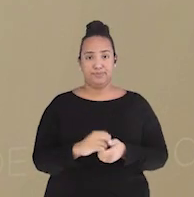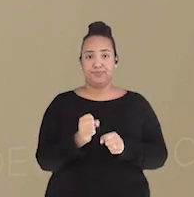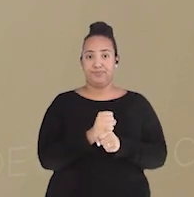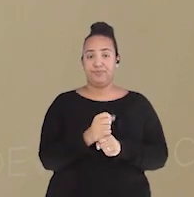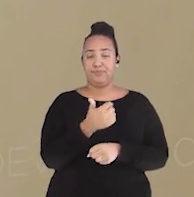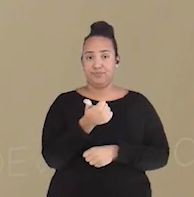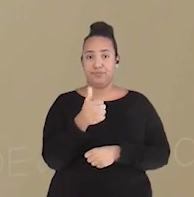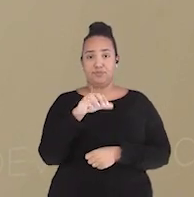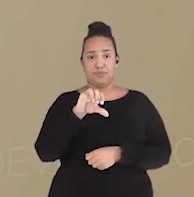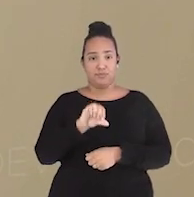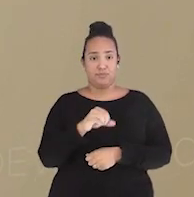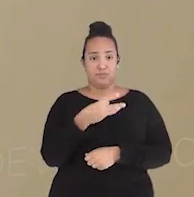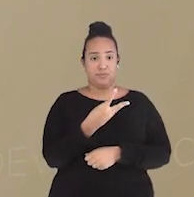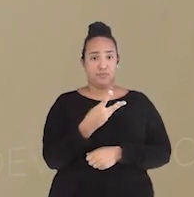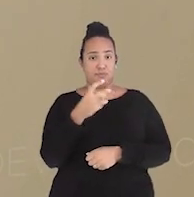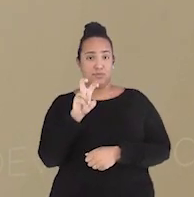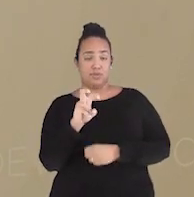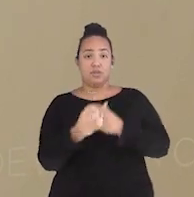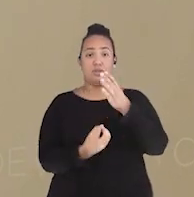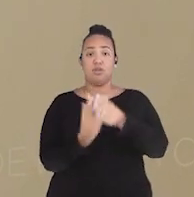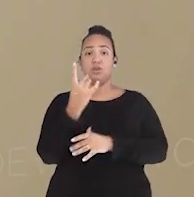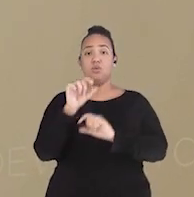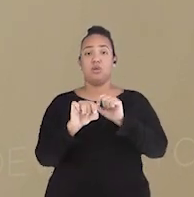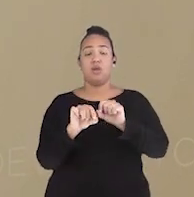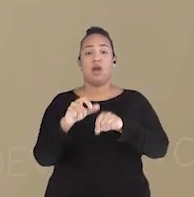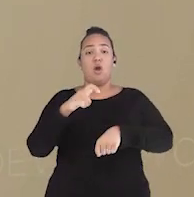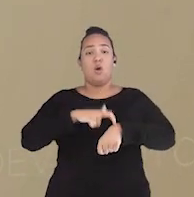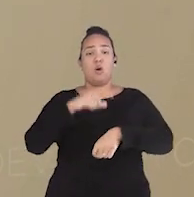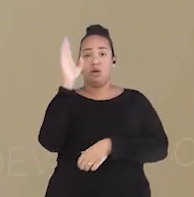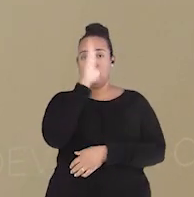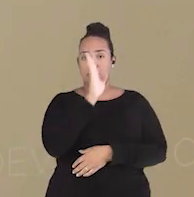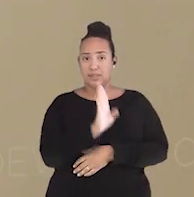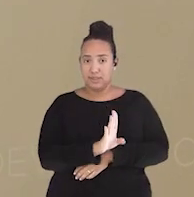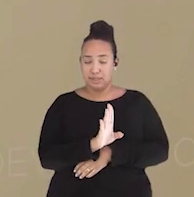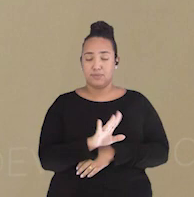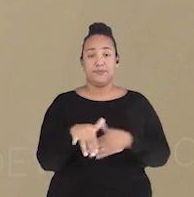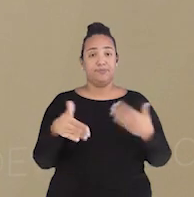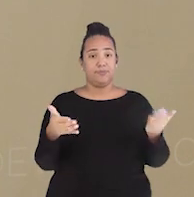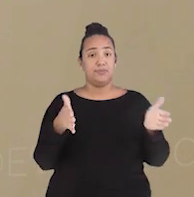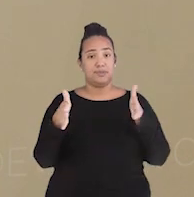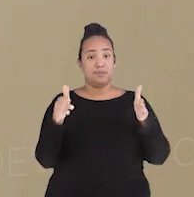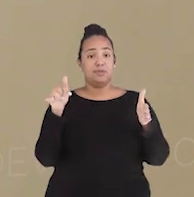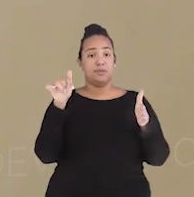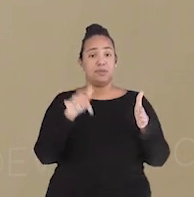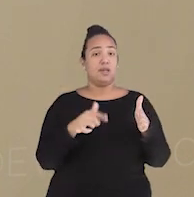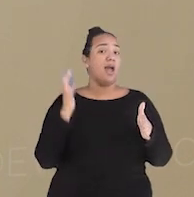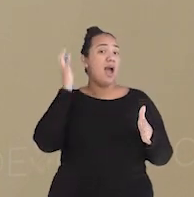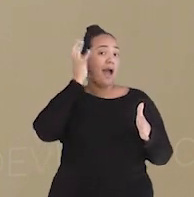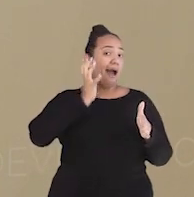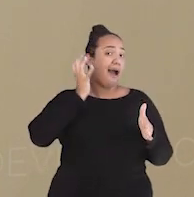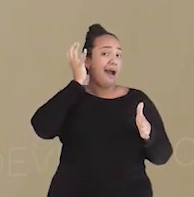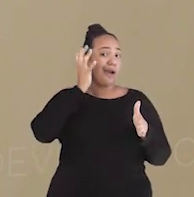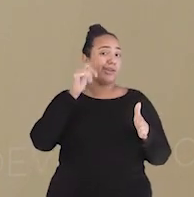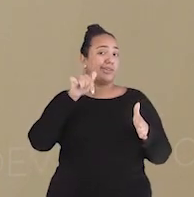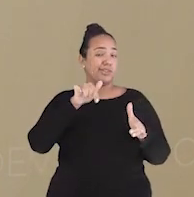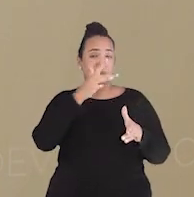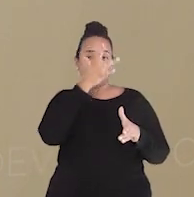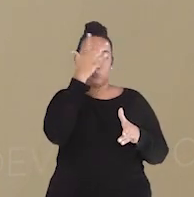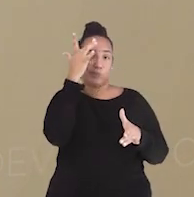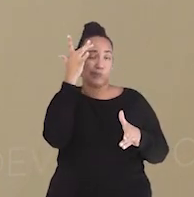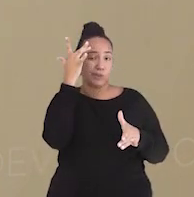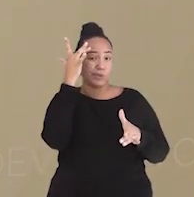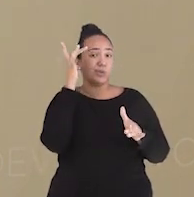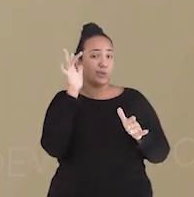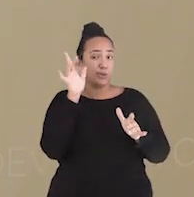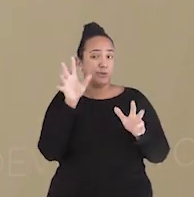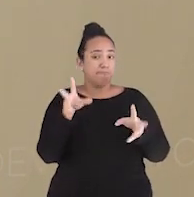1935, a criação da Hora do Brasil. Especificamente nesse momento, a rádio tinha um alcance muito grande de público.